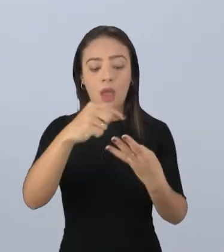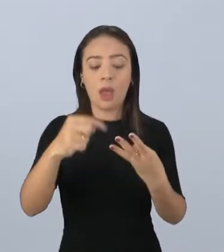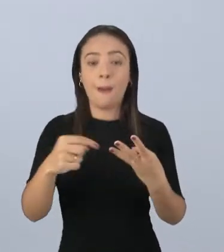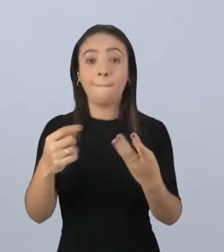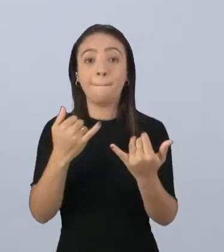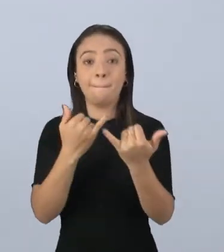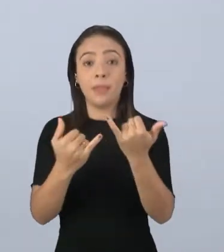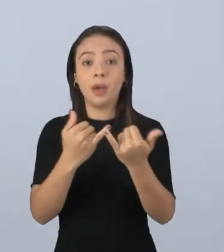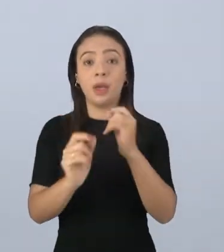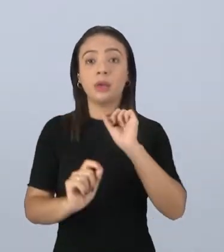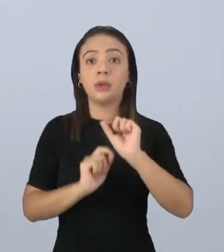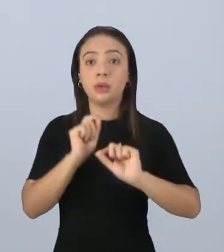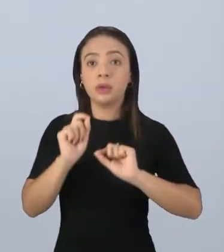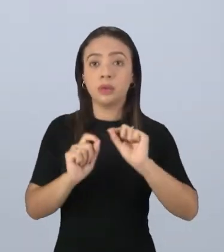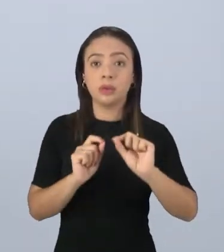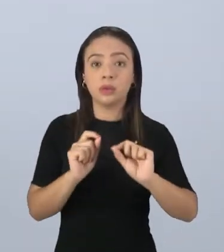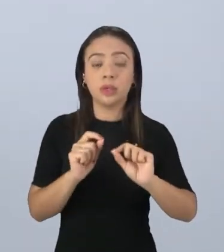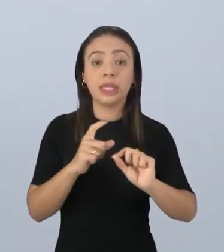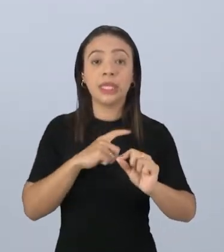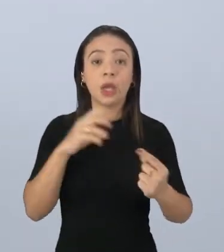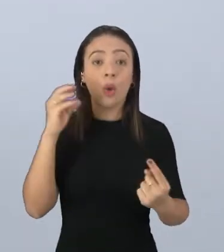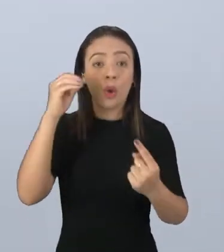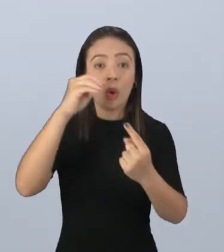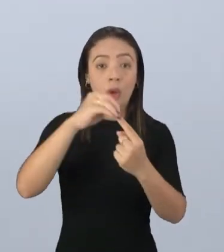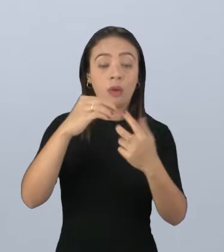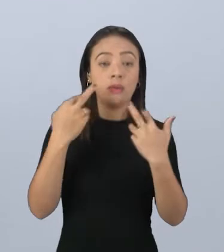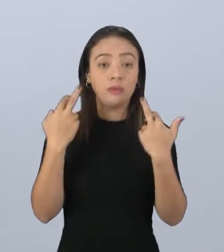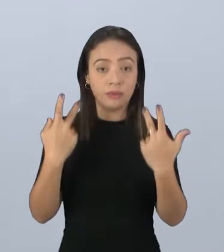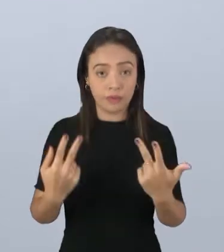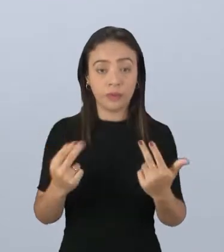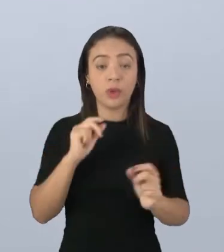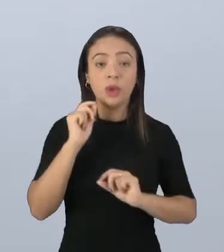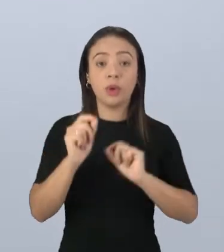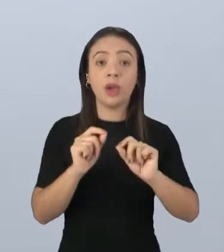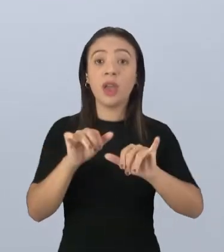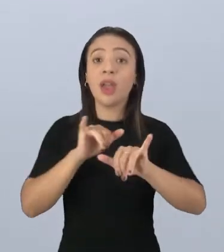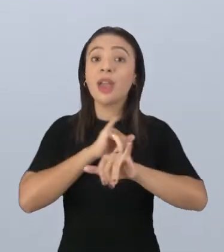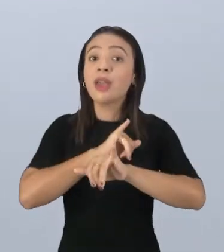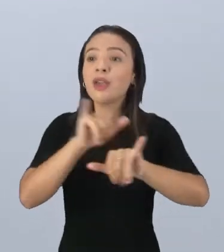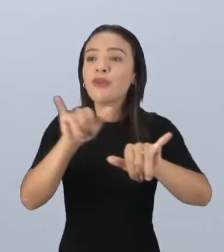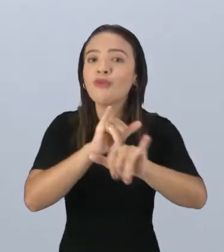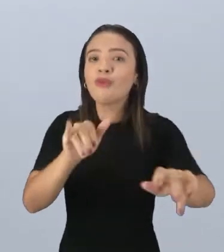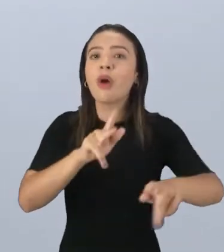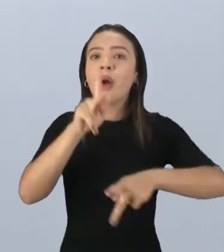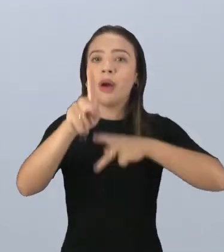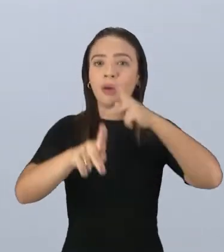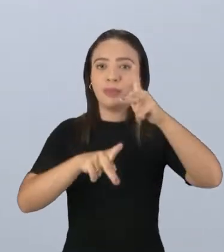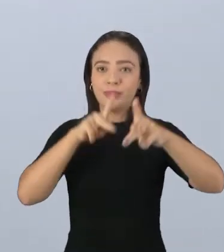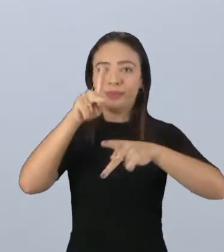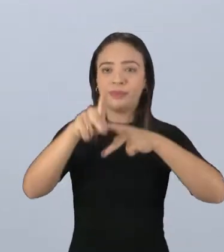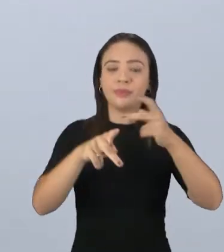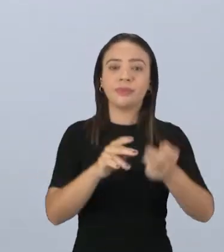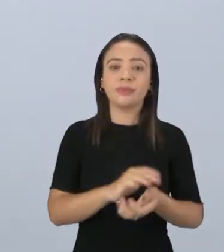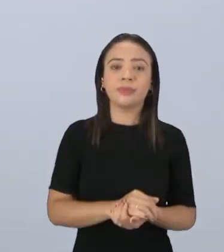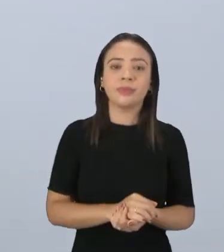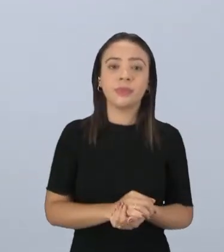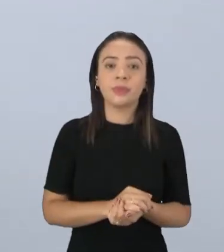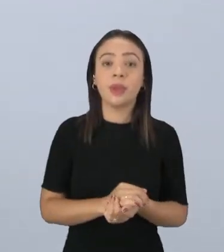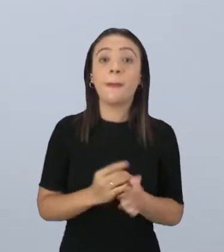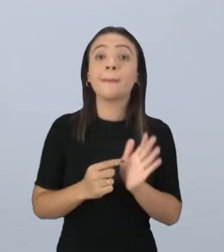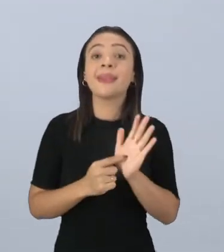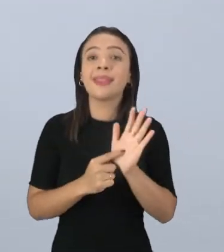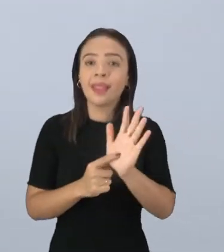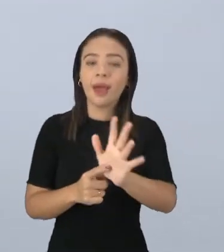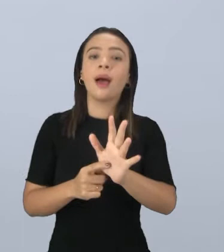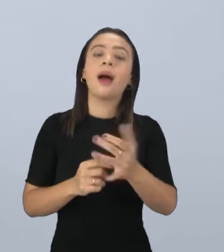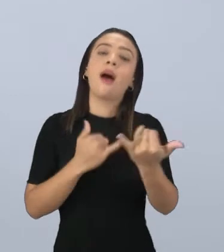estes textos é que eles têm uma mesma função, que é a de informar a população, ou seja, trazer